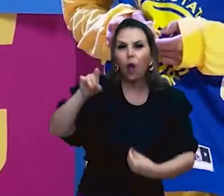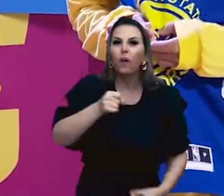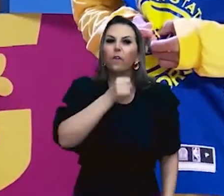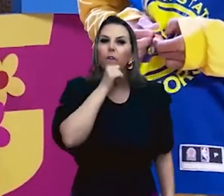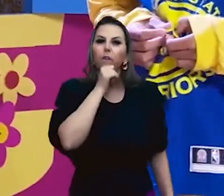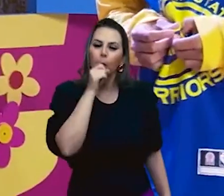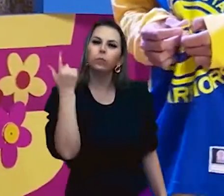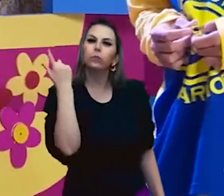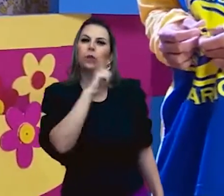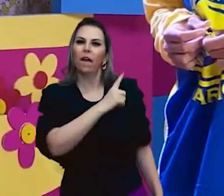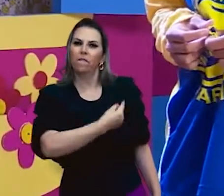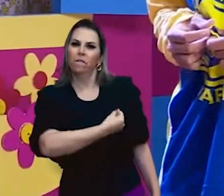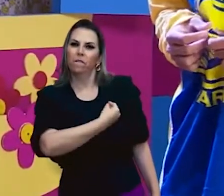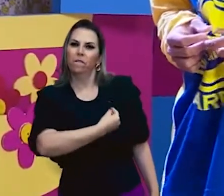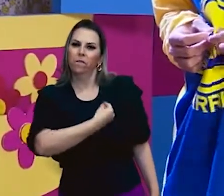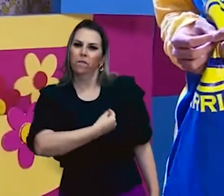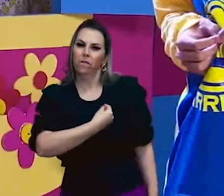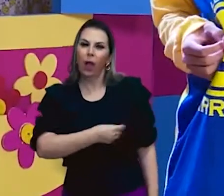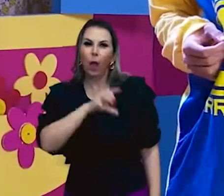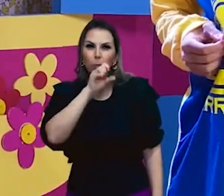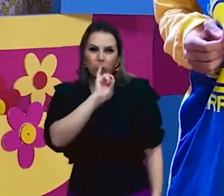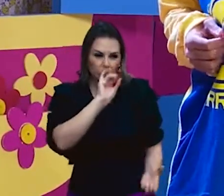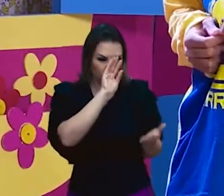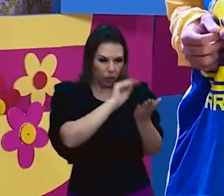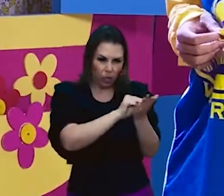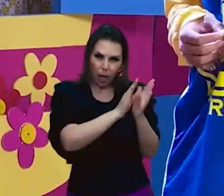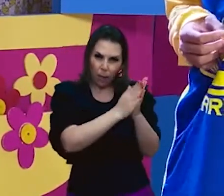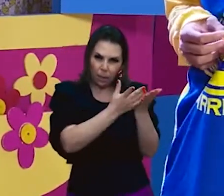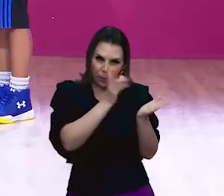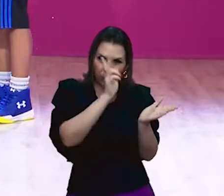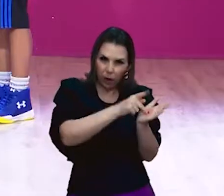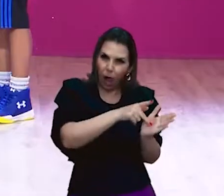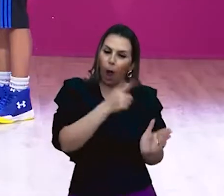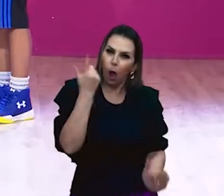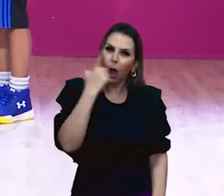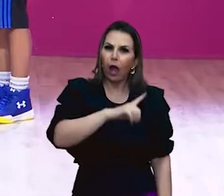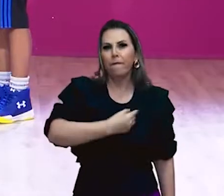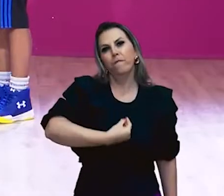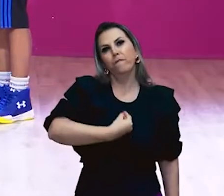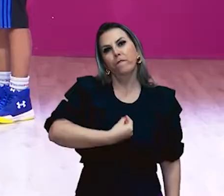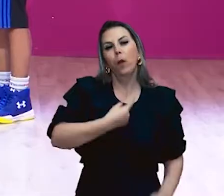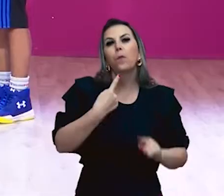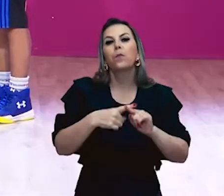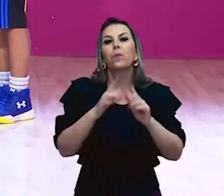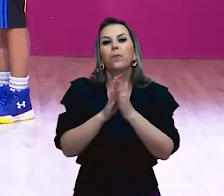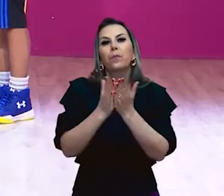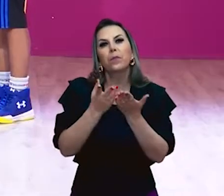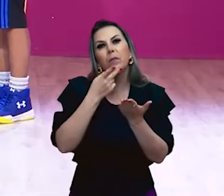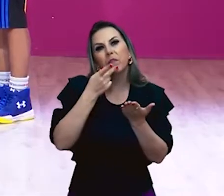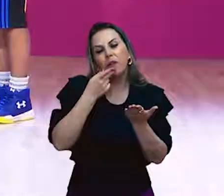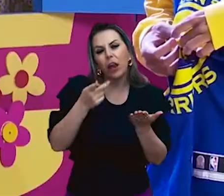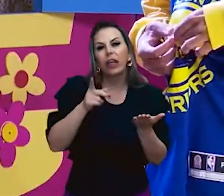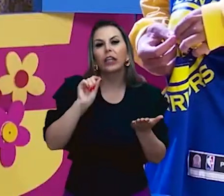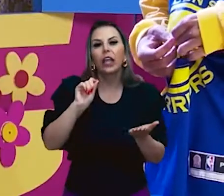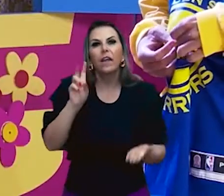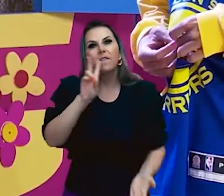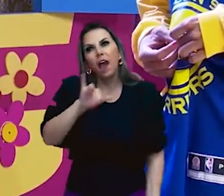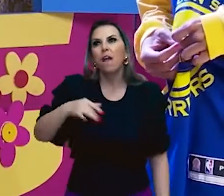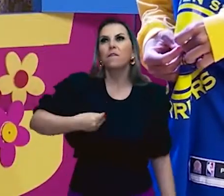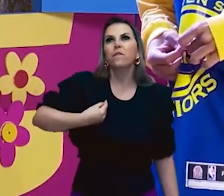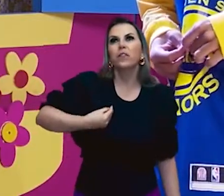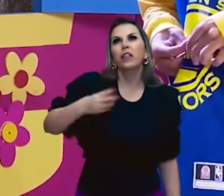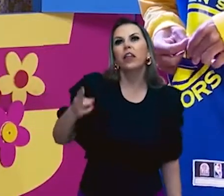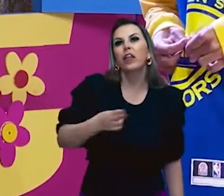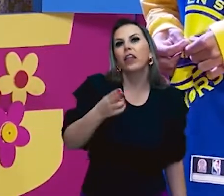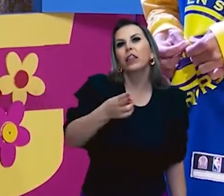avó não teria morrido. E se o que tá escrito na Bíblia fosse verdade, ela estaria viva. Porque na Bíblia fala que a